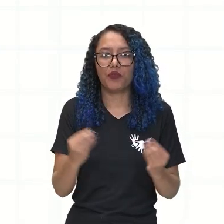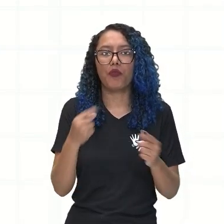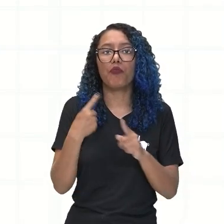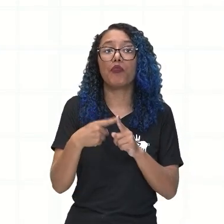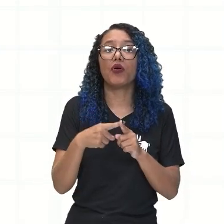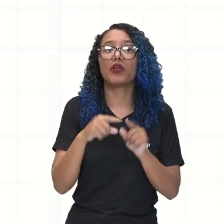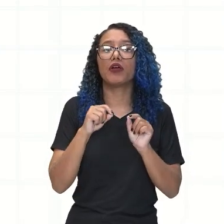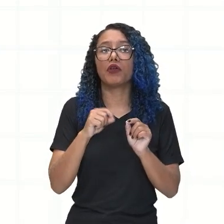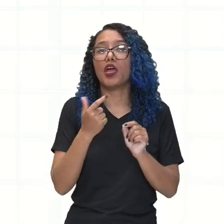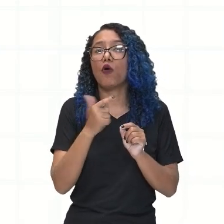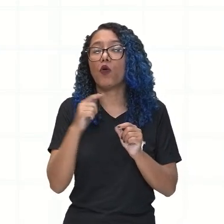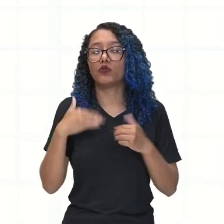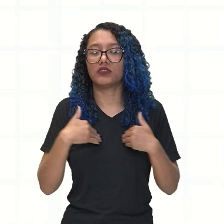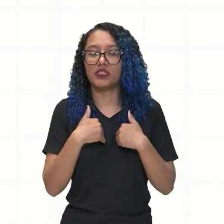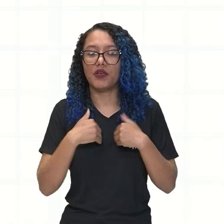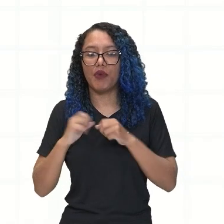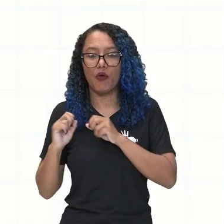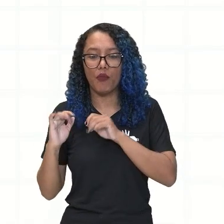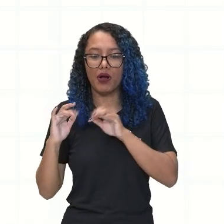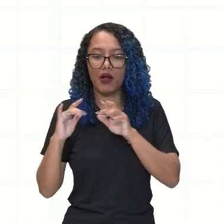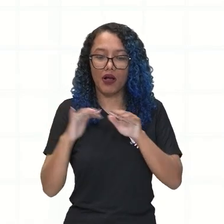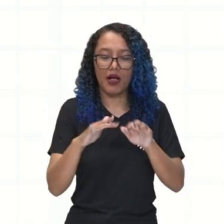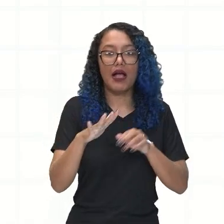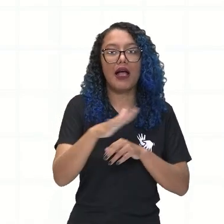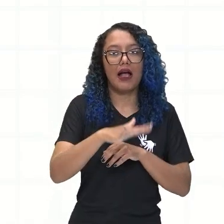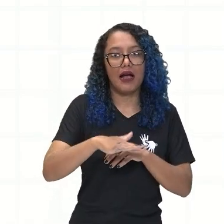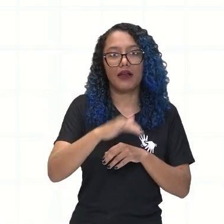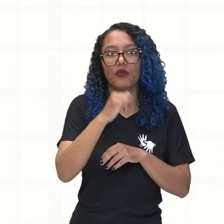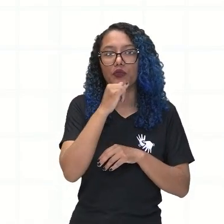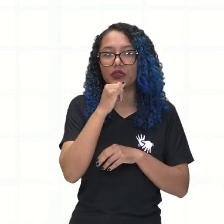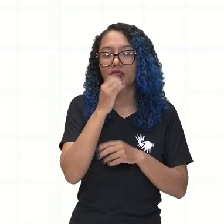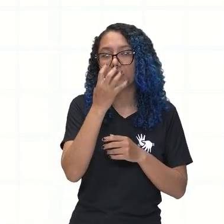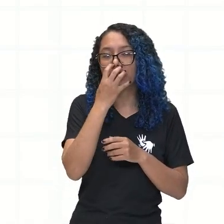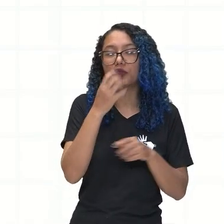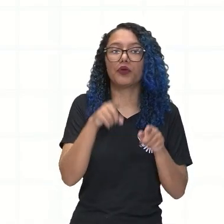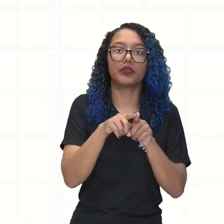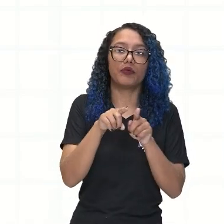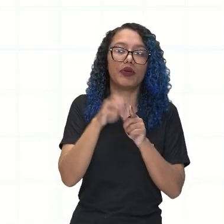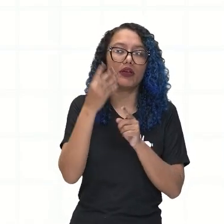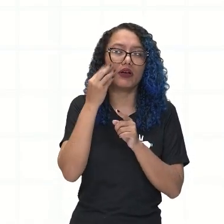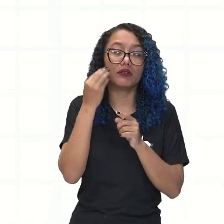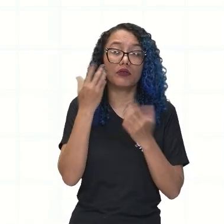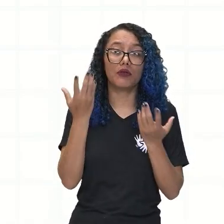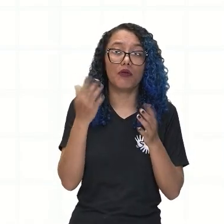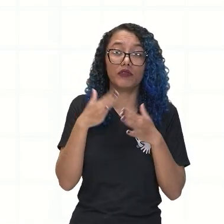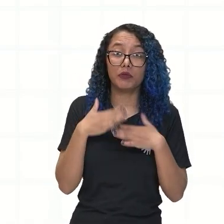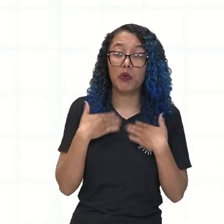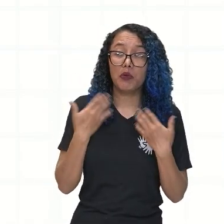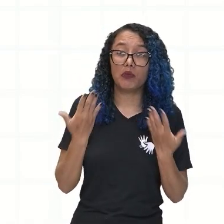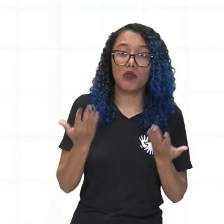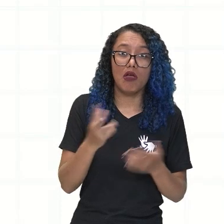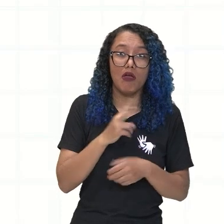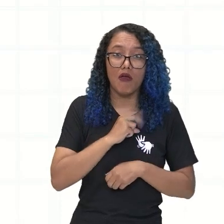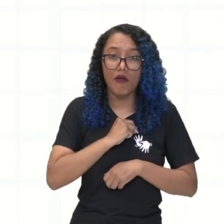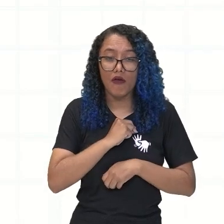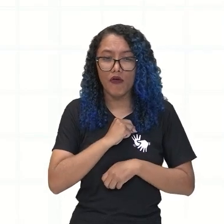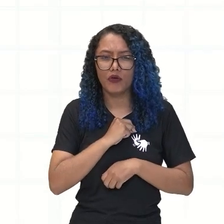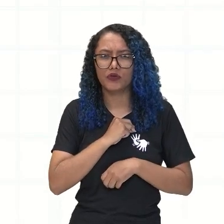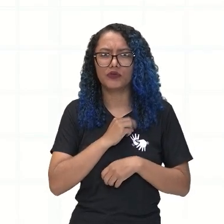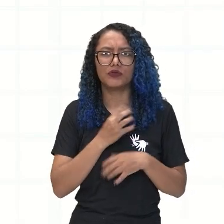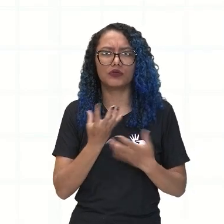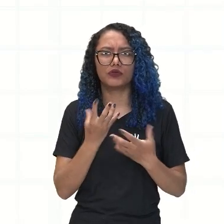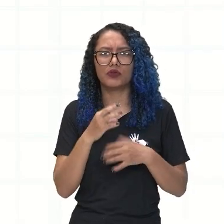outros carnívoros, como cachorros e felinos. Professor, o Totó matou? Não, quando ele